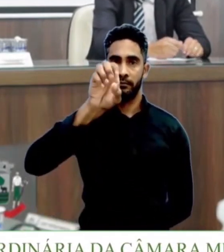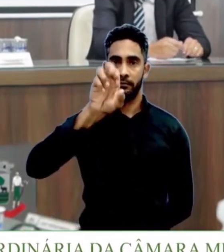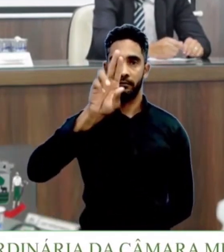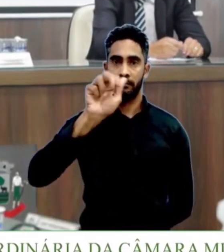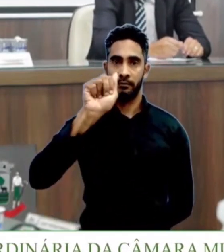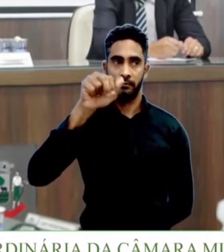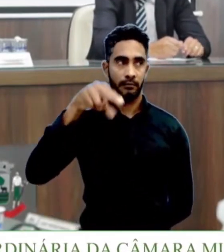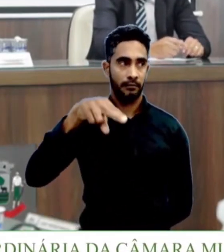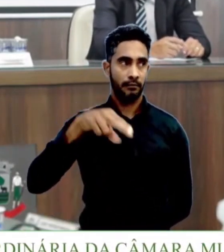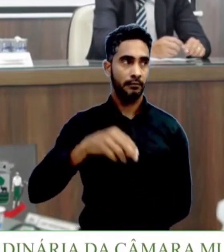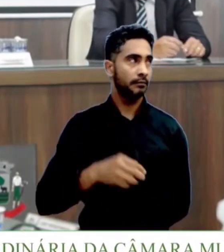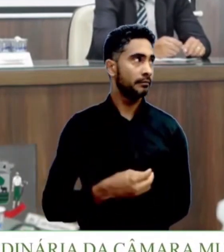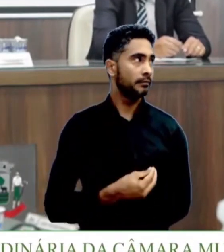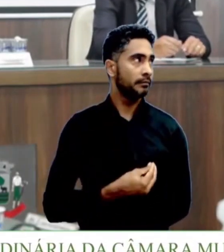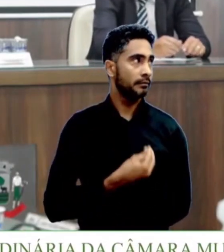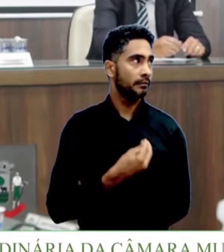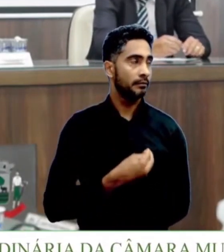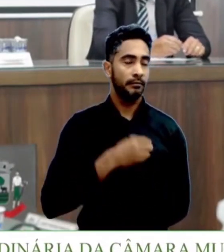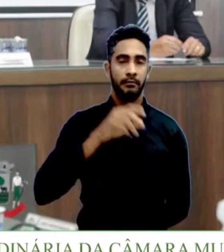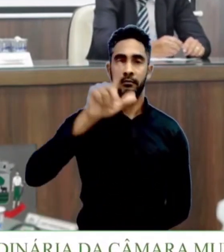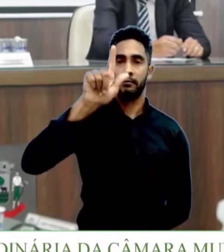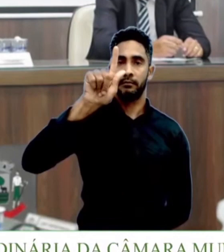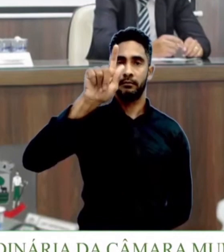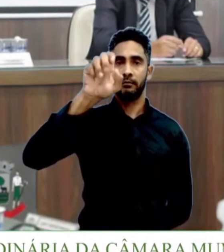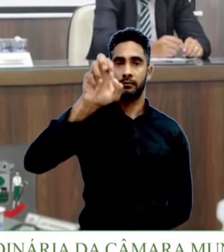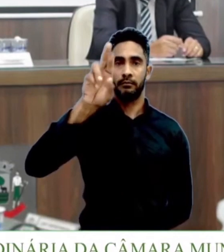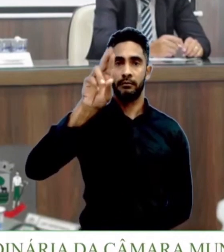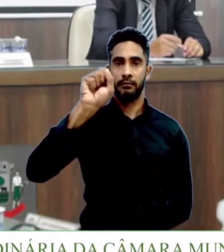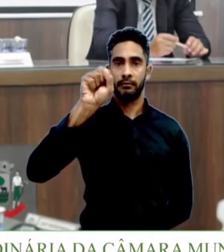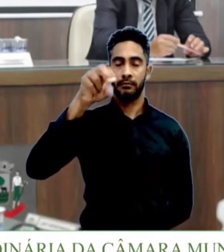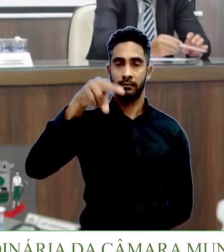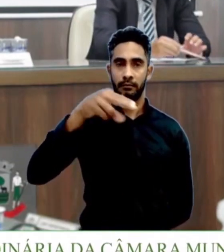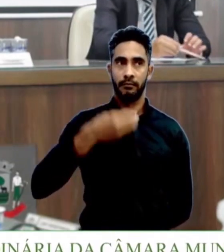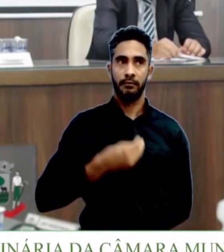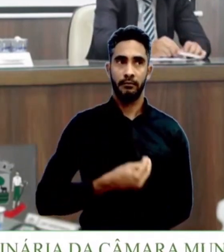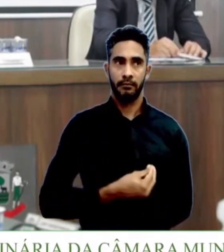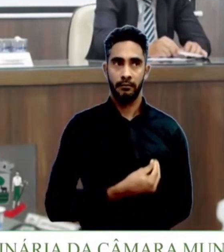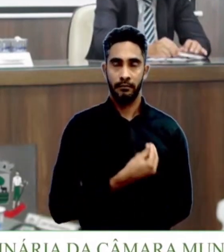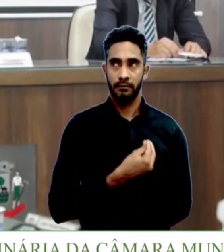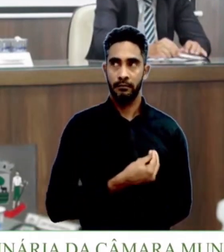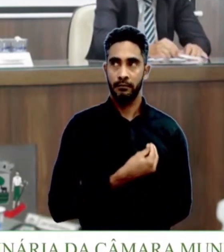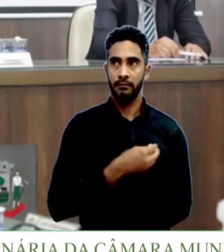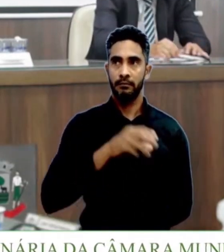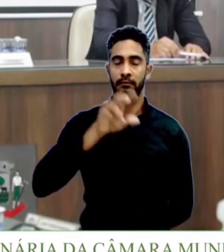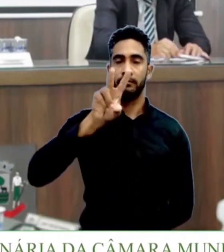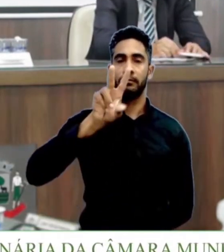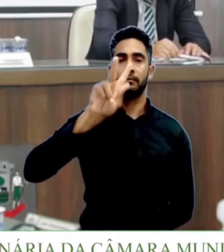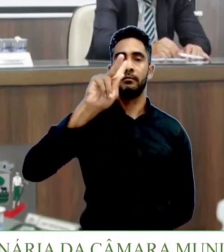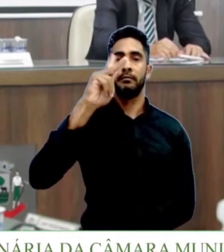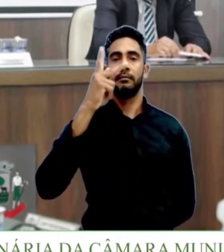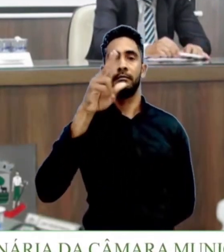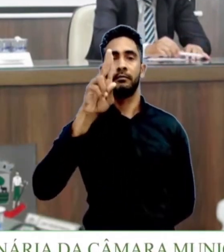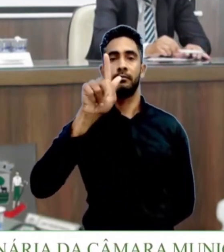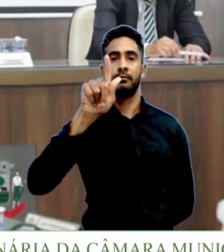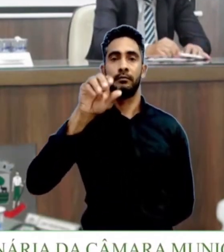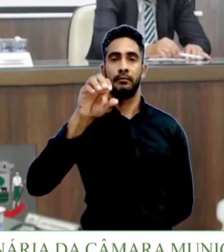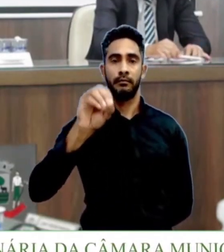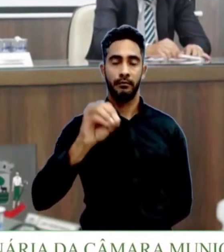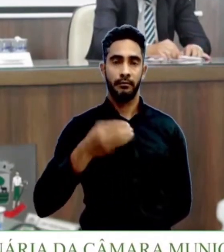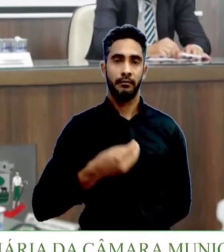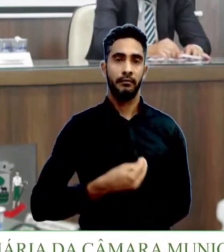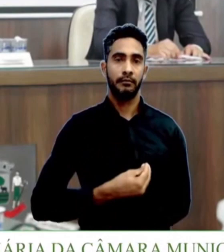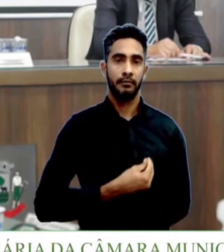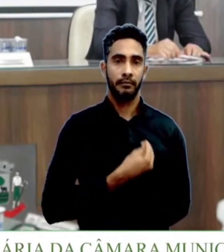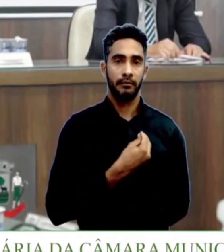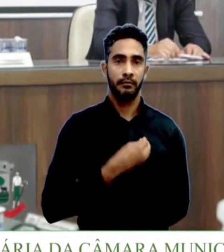Reis. Gerson do Espírito Santo de Souza. Presente. Hugo Leonardo Dias Caires.